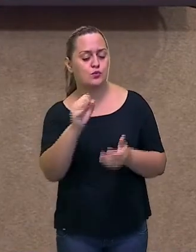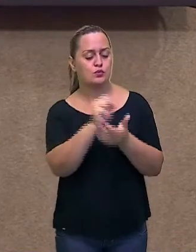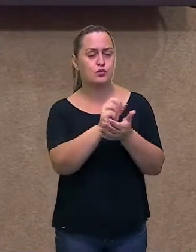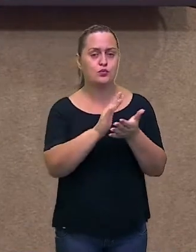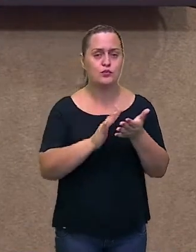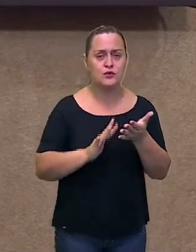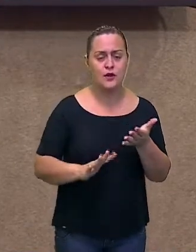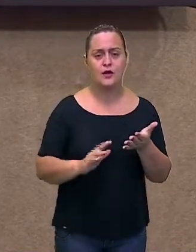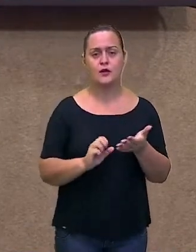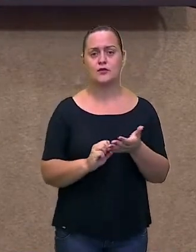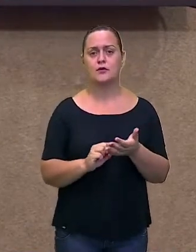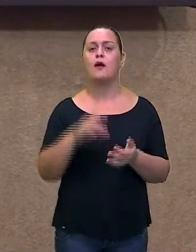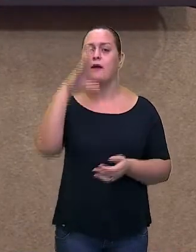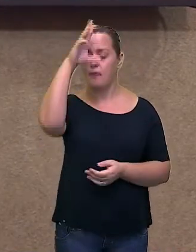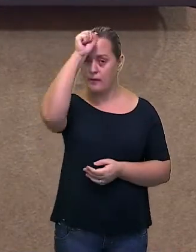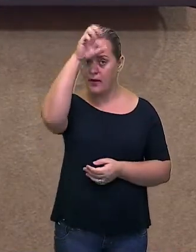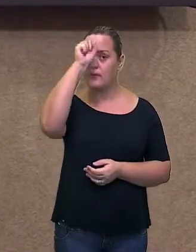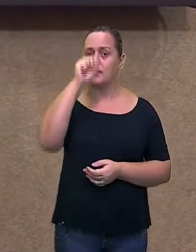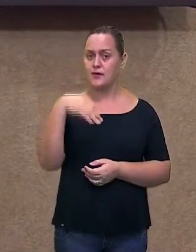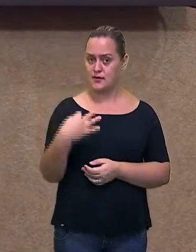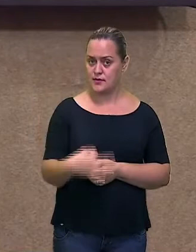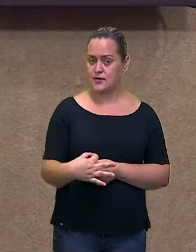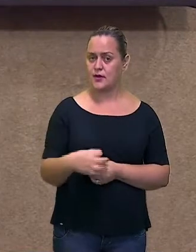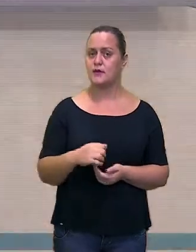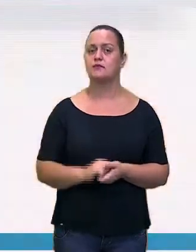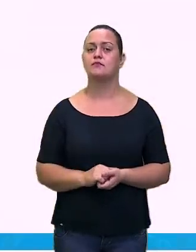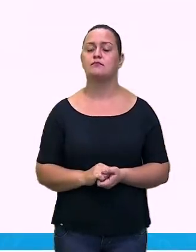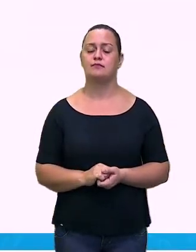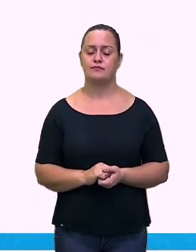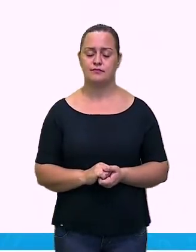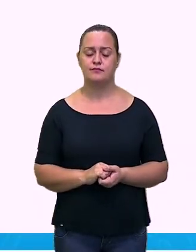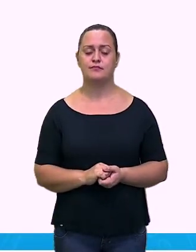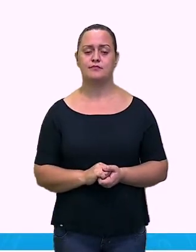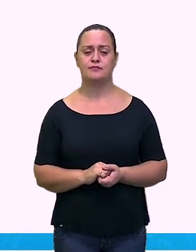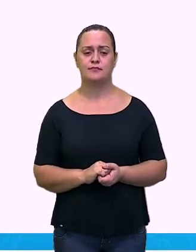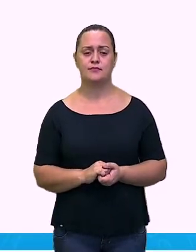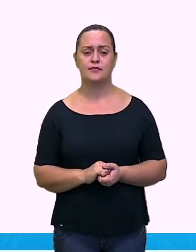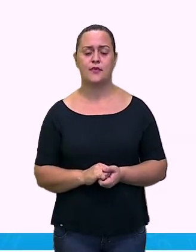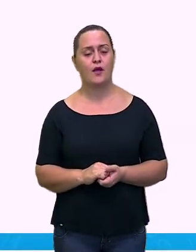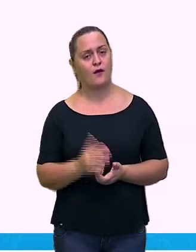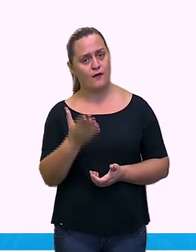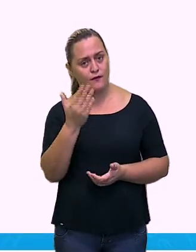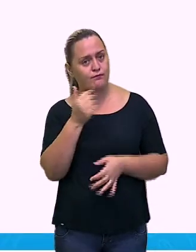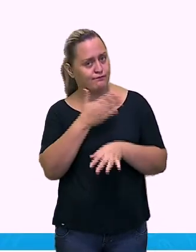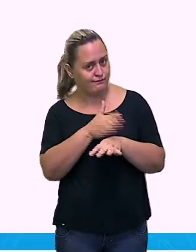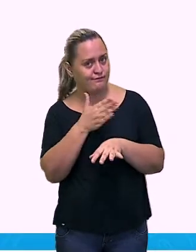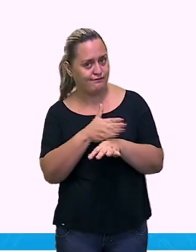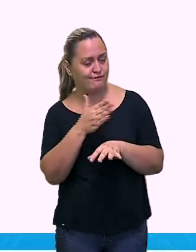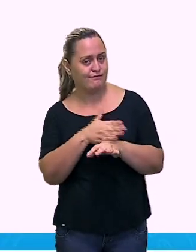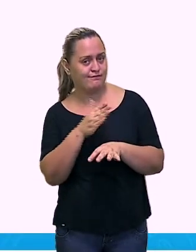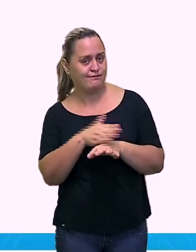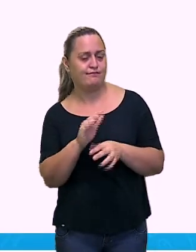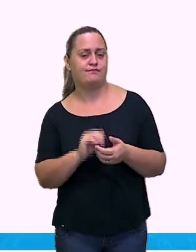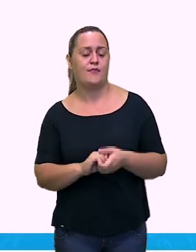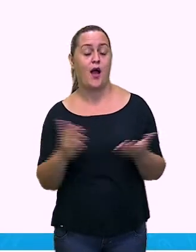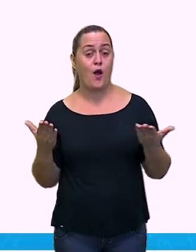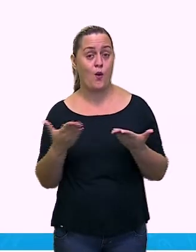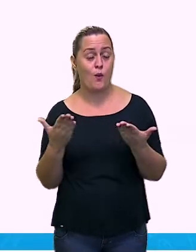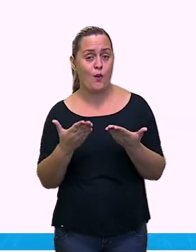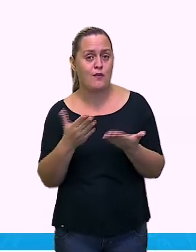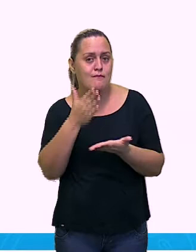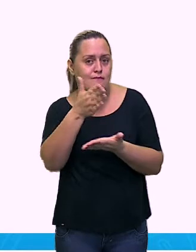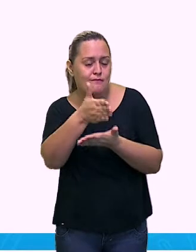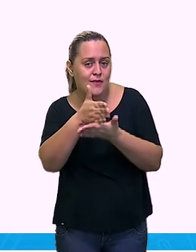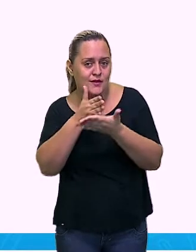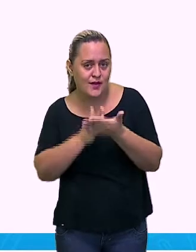aprendendo então é justamente isso que nós vamos fazer vamos praticar a metade